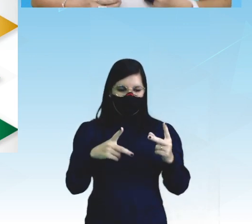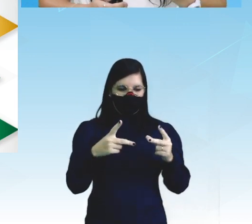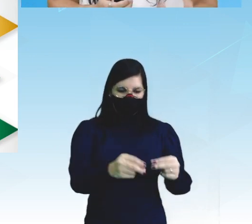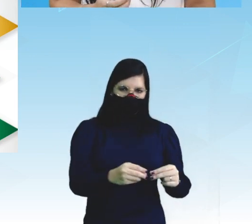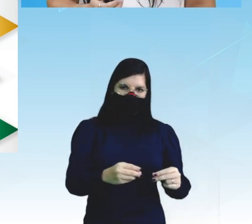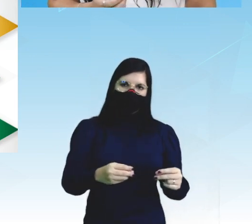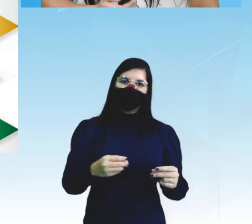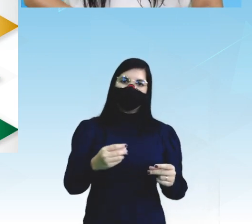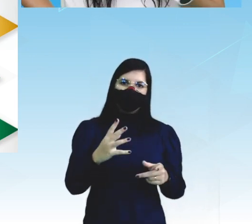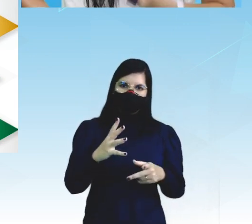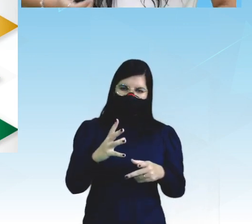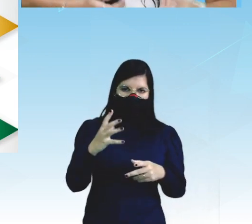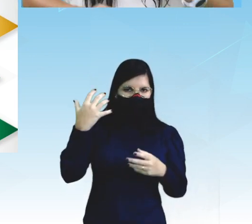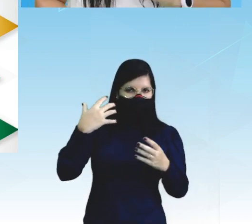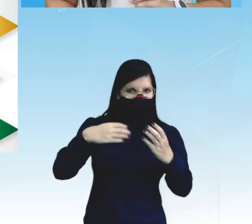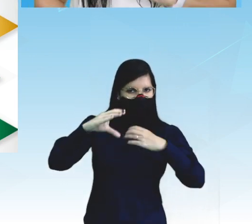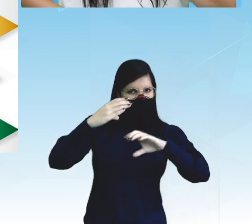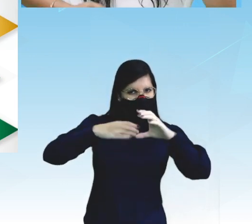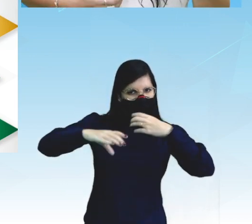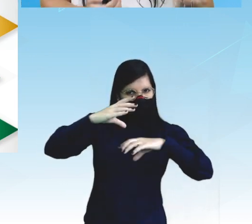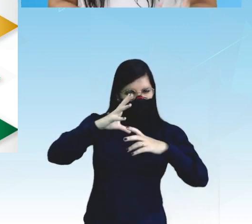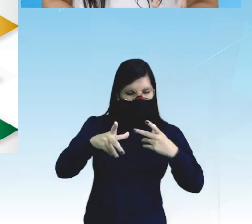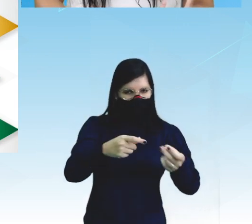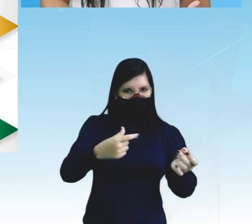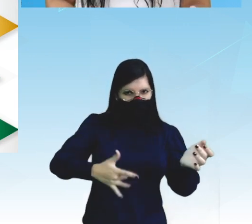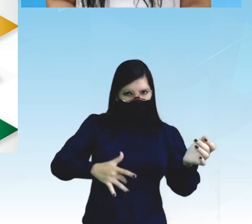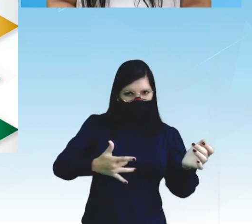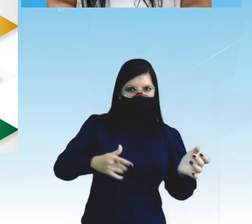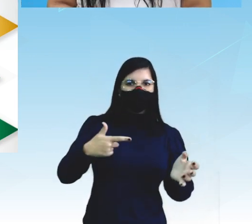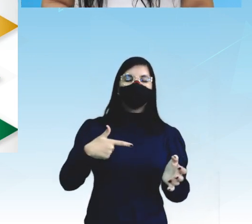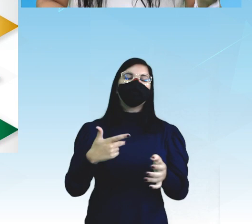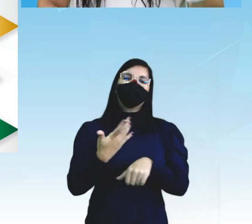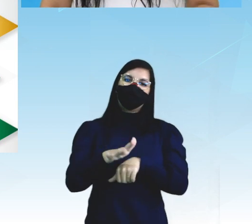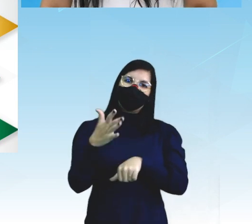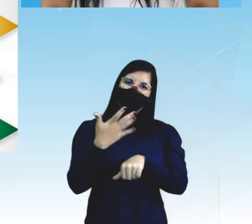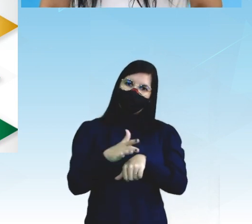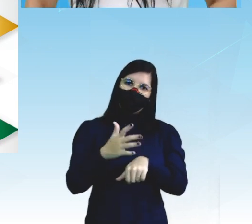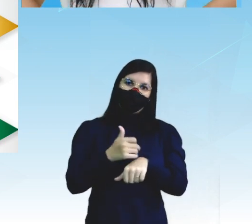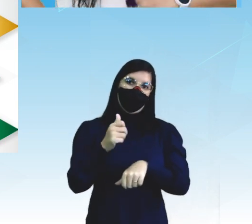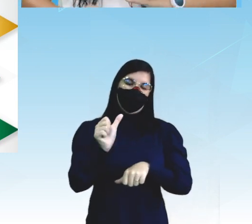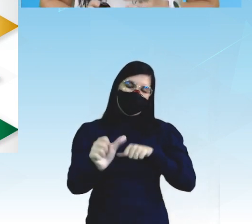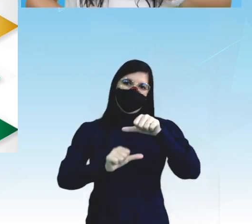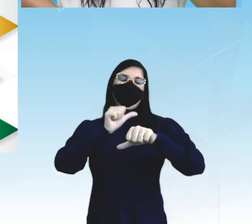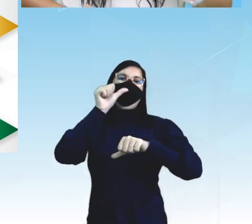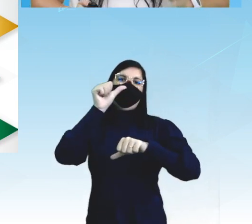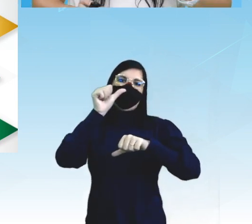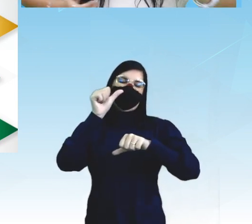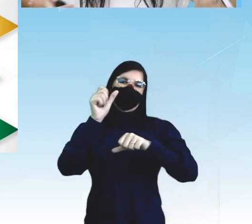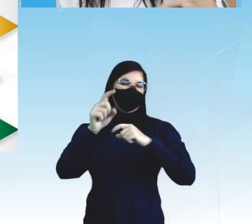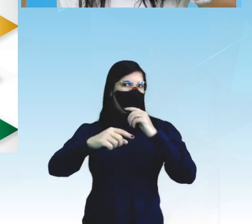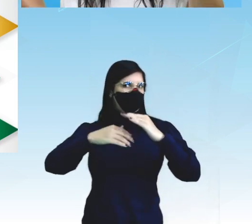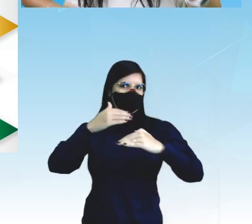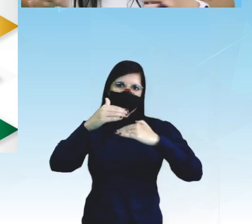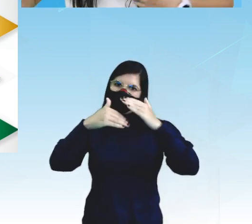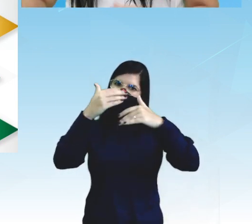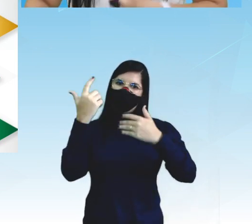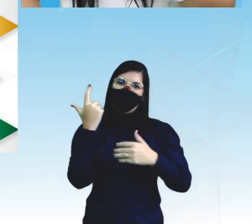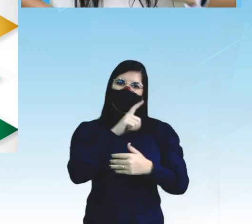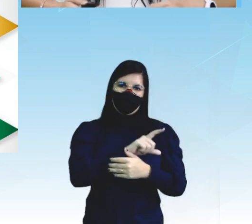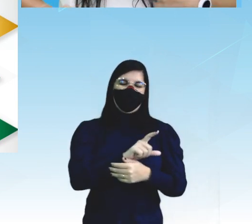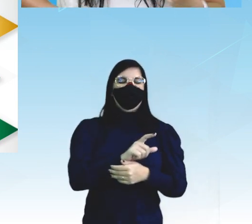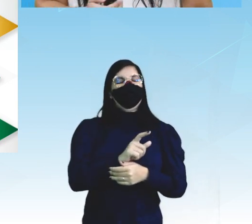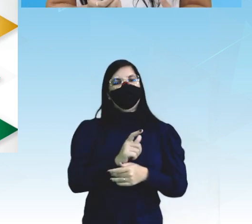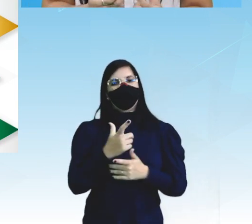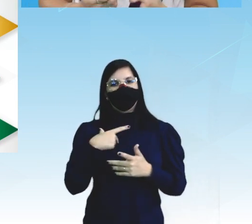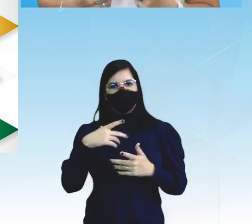foi um grande incentivador. Então, por essa influência, que ele se tornou também o que era, né? Então, ele já era conhecido, né? Que ele ia com o tio lá,